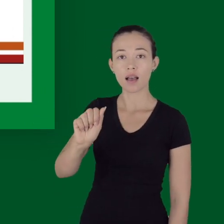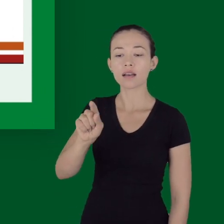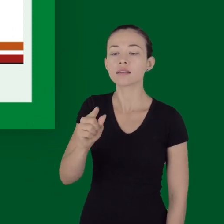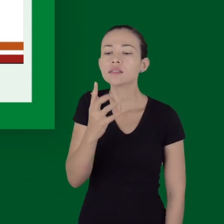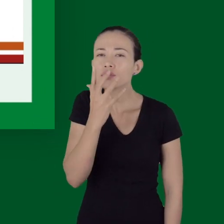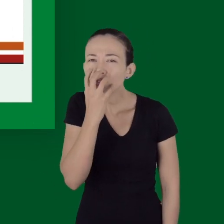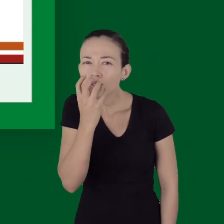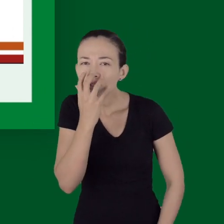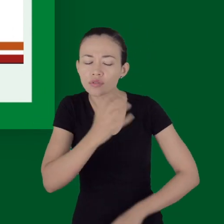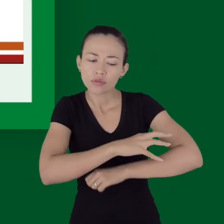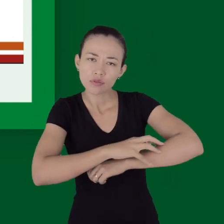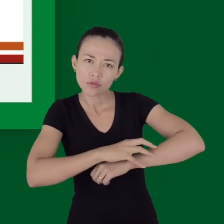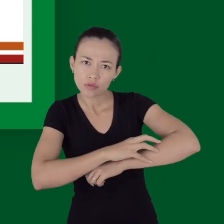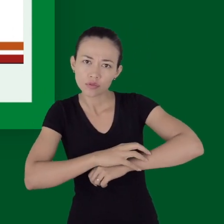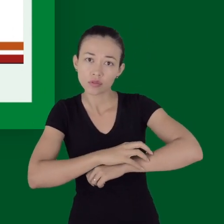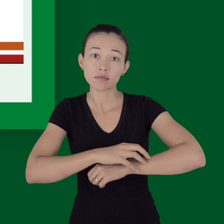Alergia,